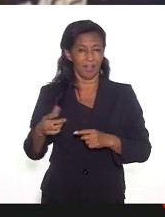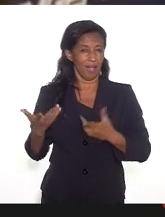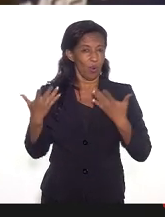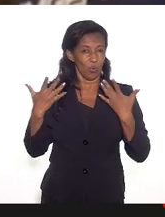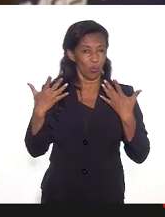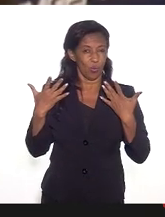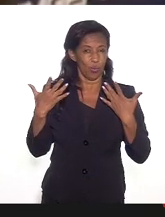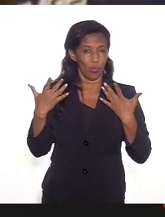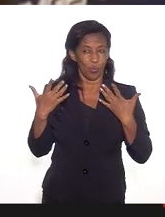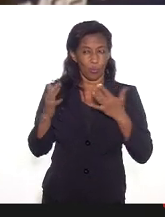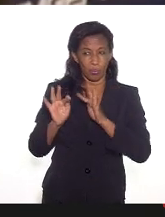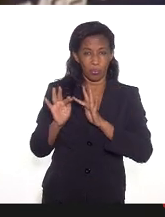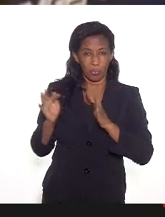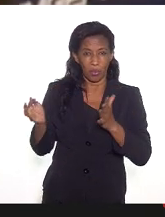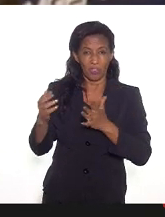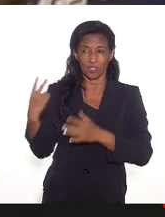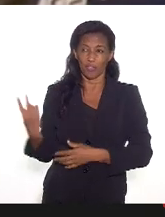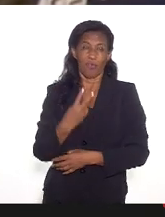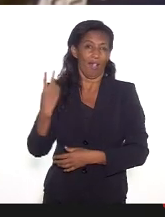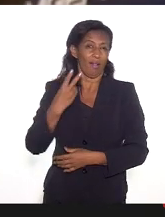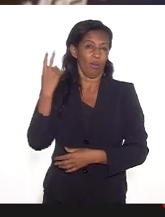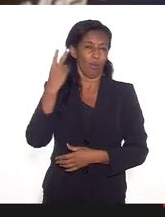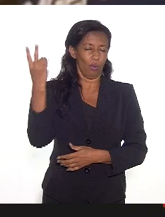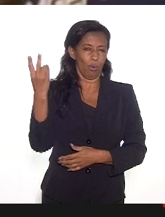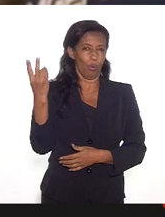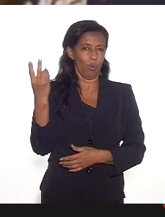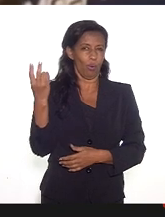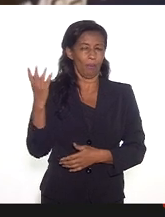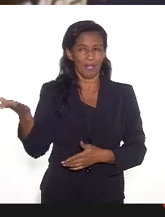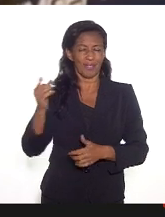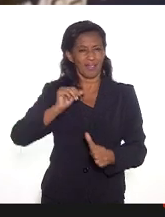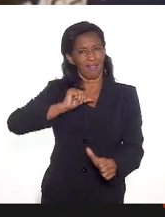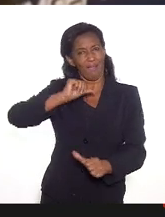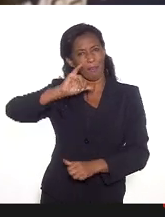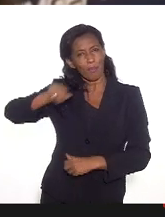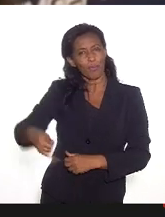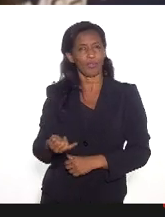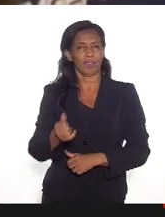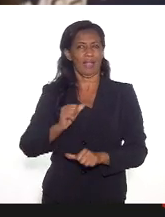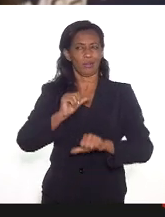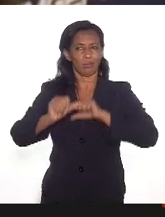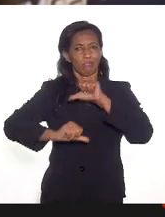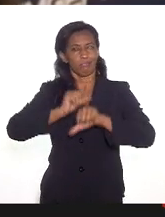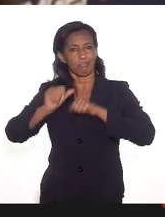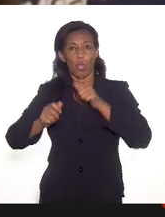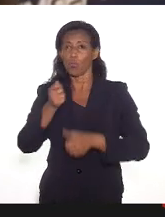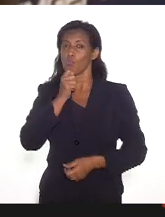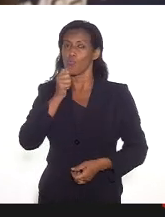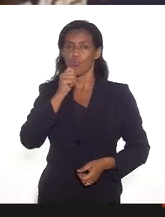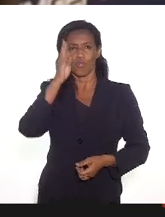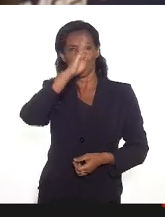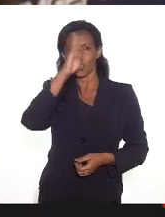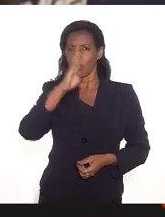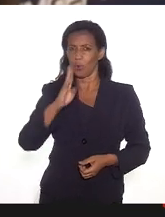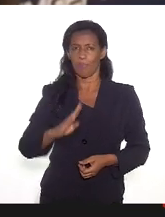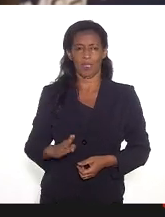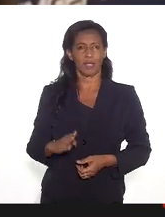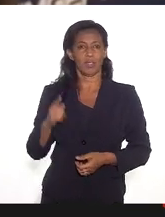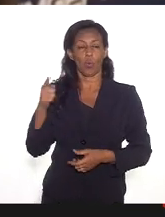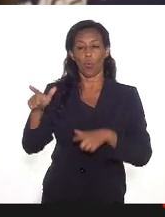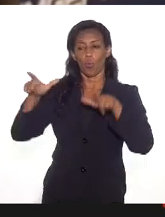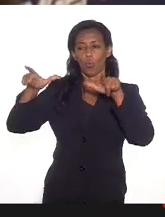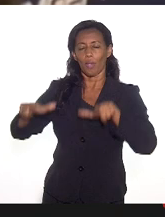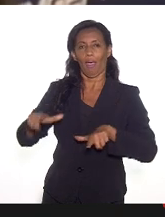sensíveis e de alto valor para serem reciclados. Nós não tínhamos no Brasil um estaleiro